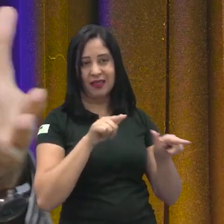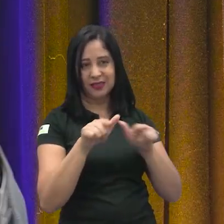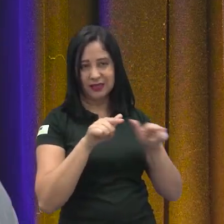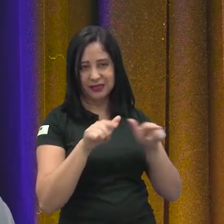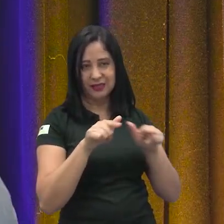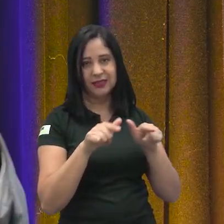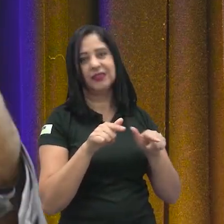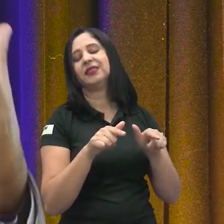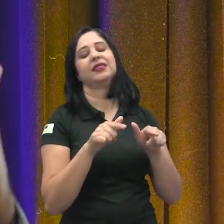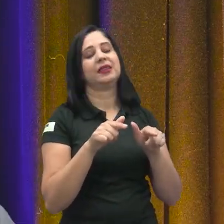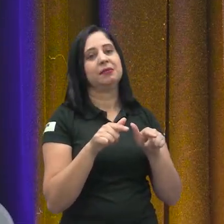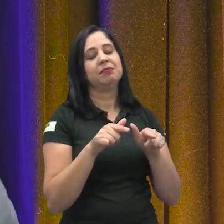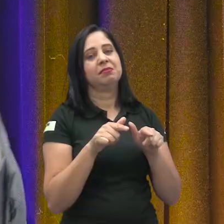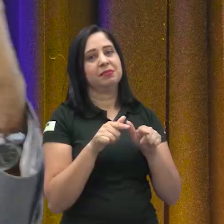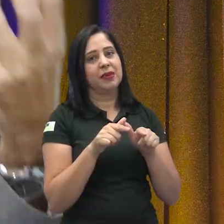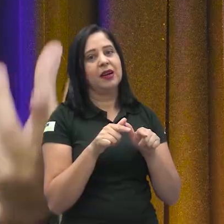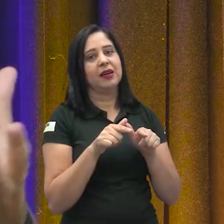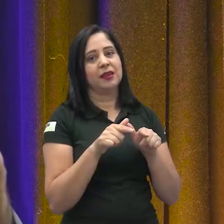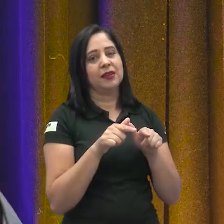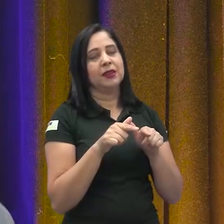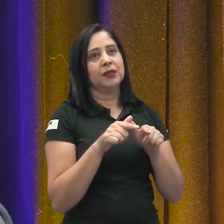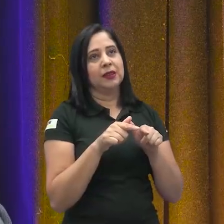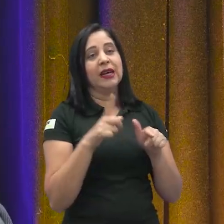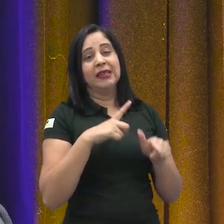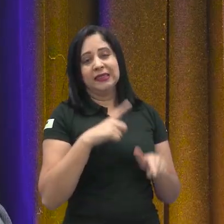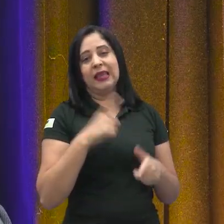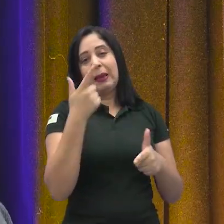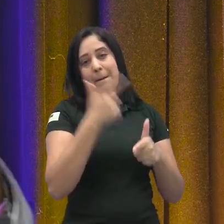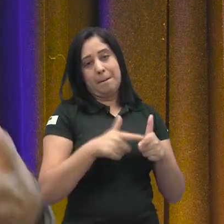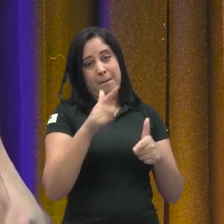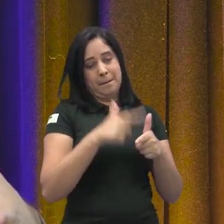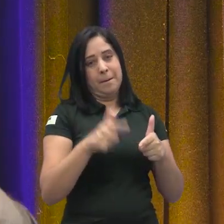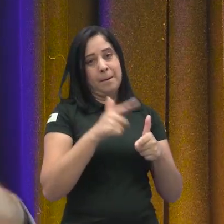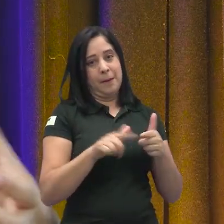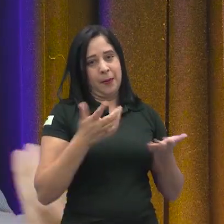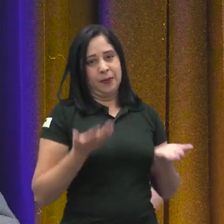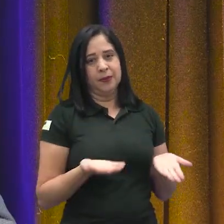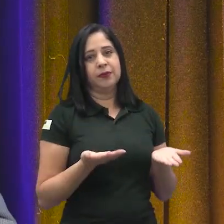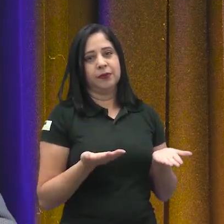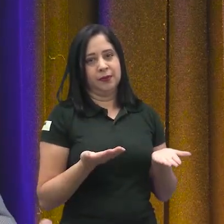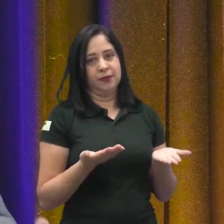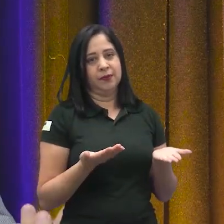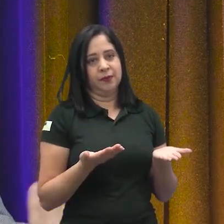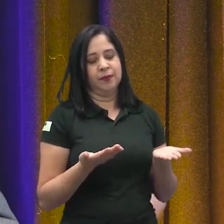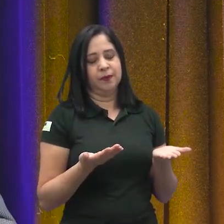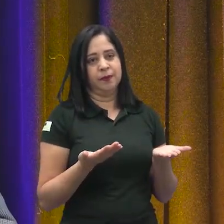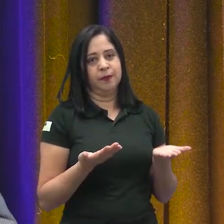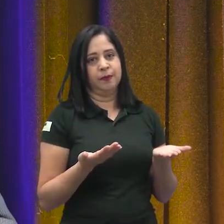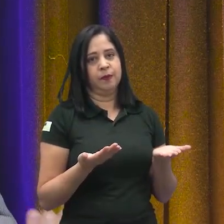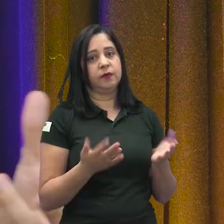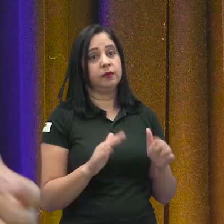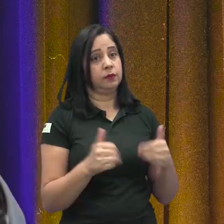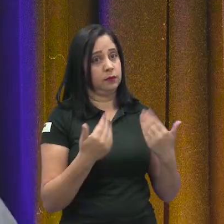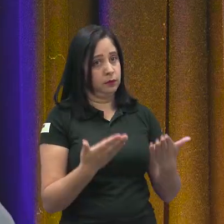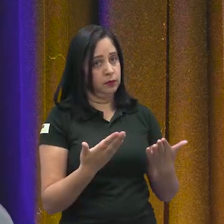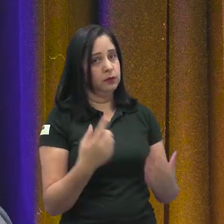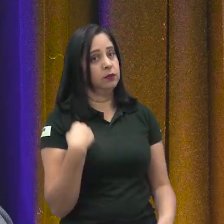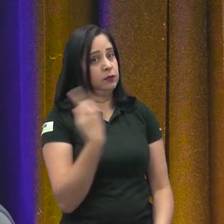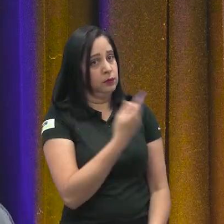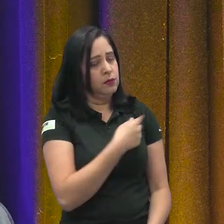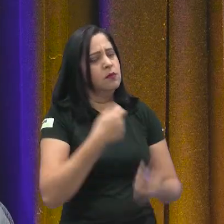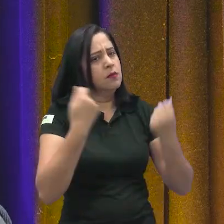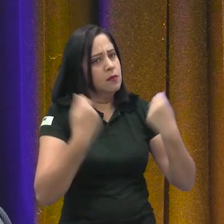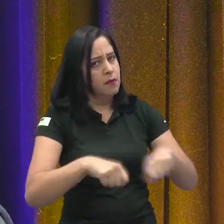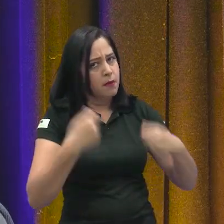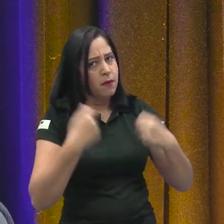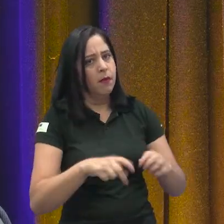empreendedor ou até mesmo pelas condições econômicas, faz uma mortalidade muito grande de empresas. Então a gente tem que